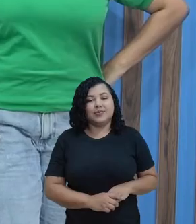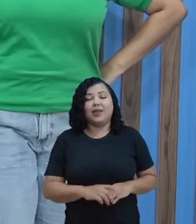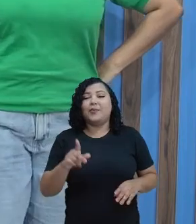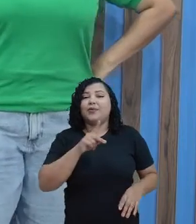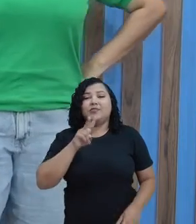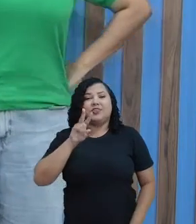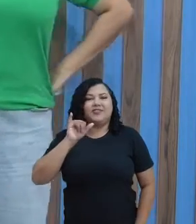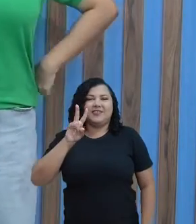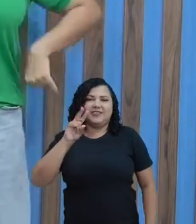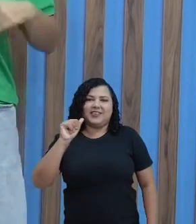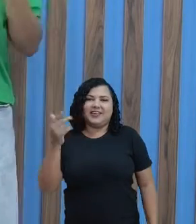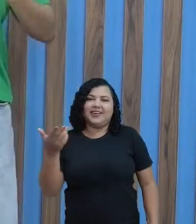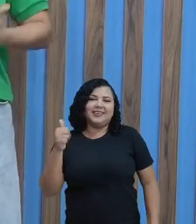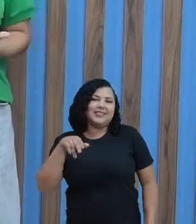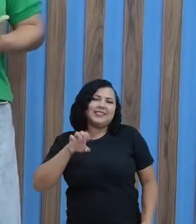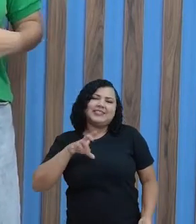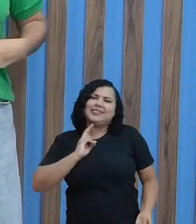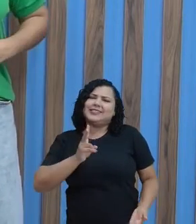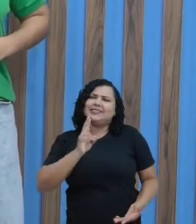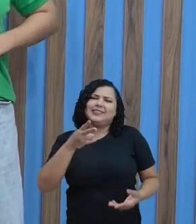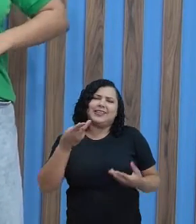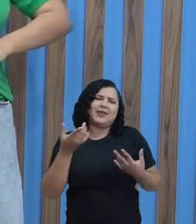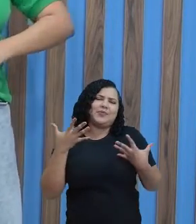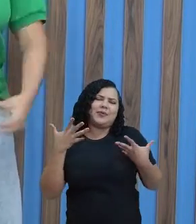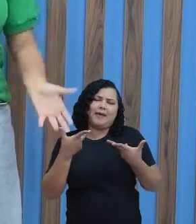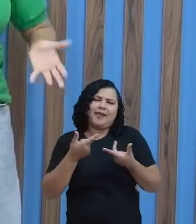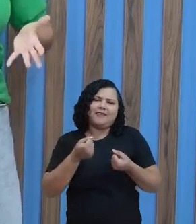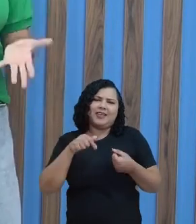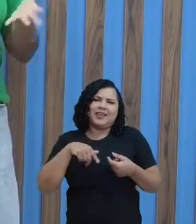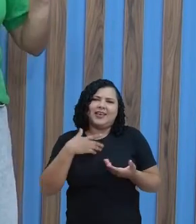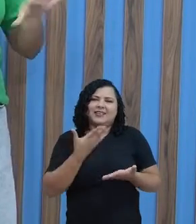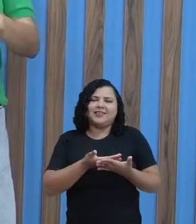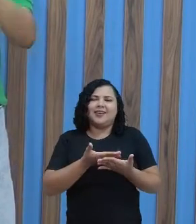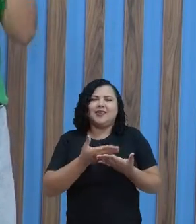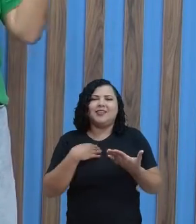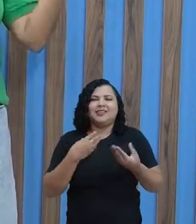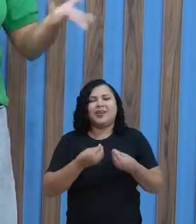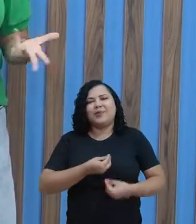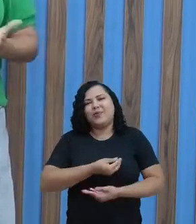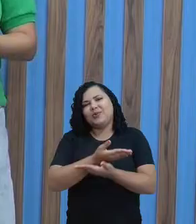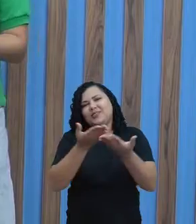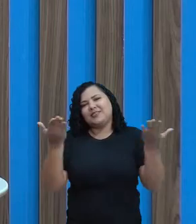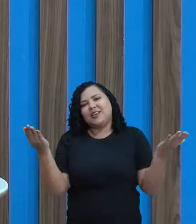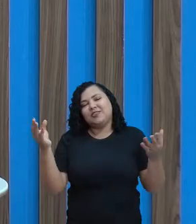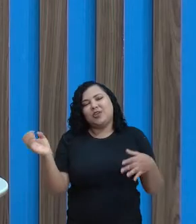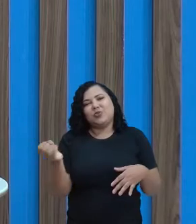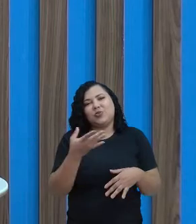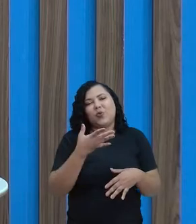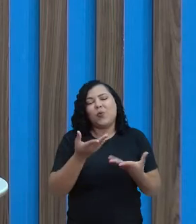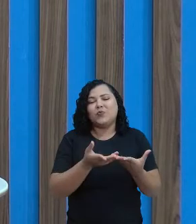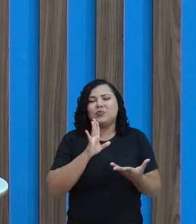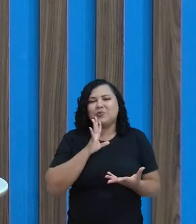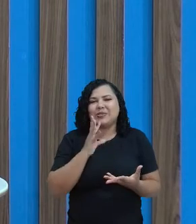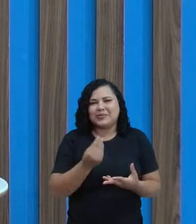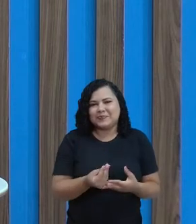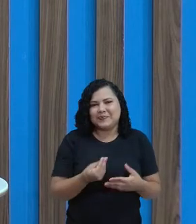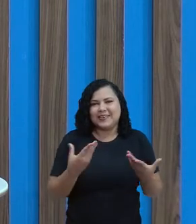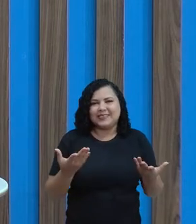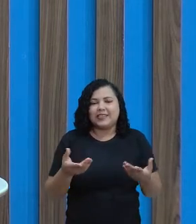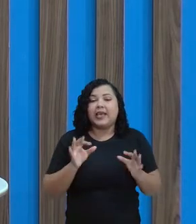Professora Viviane sempre quer brilhantando esta humilde aula, trazendo assim toda uma nova gama de